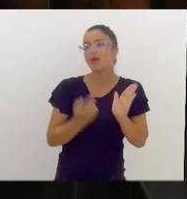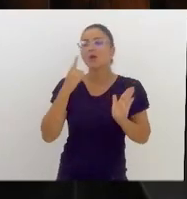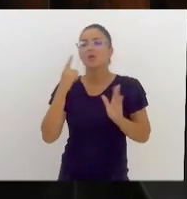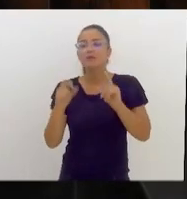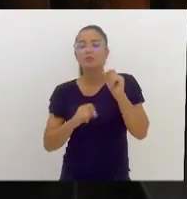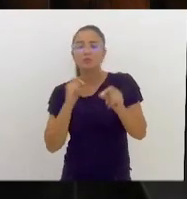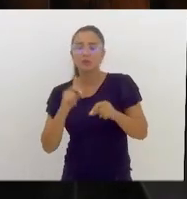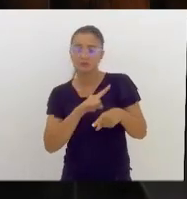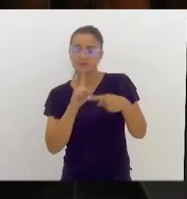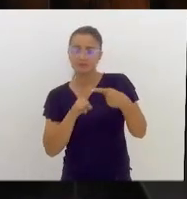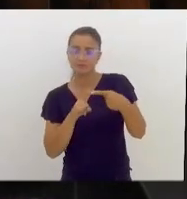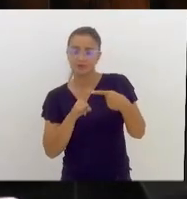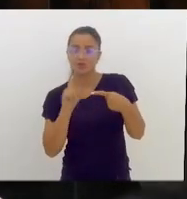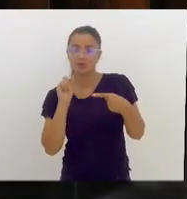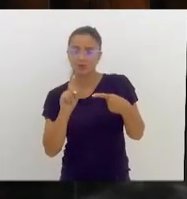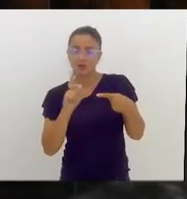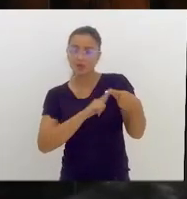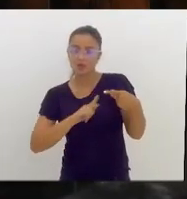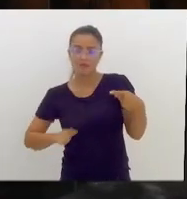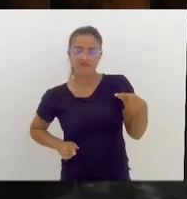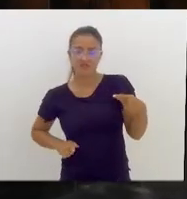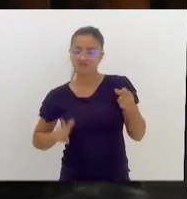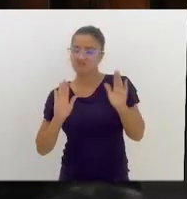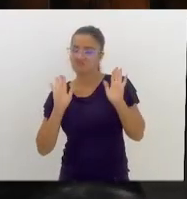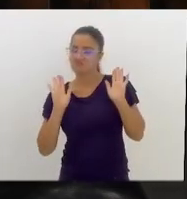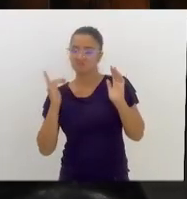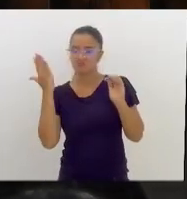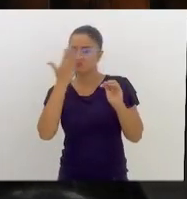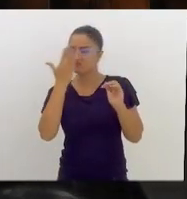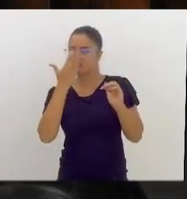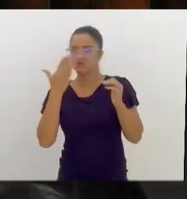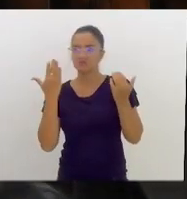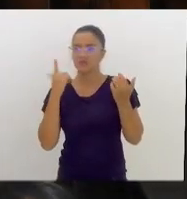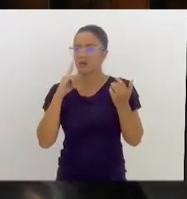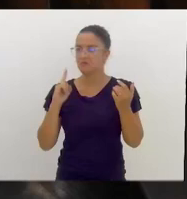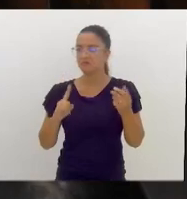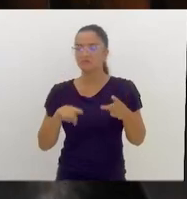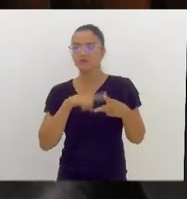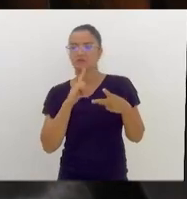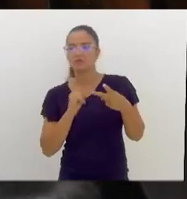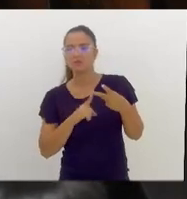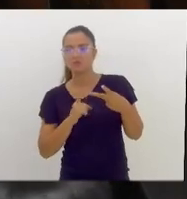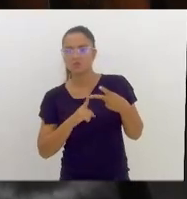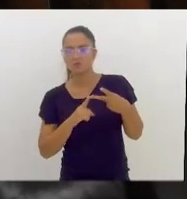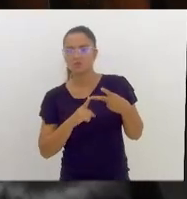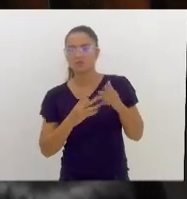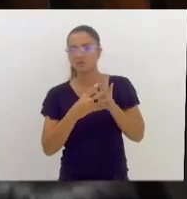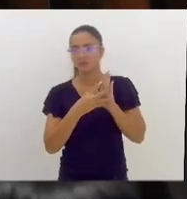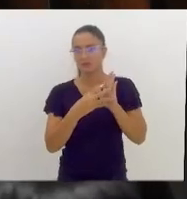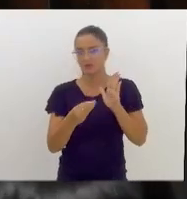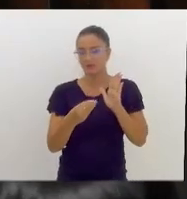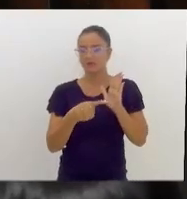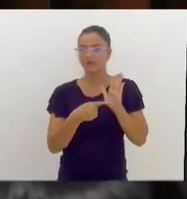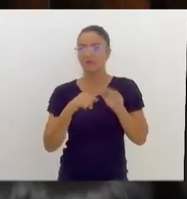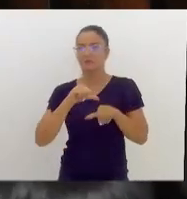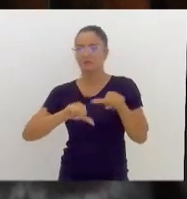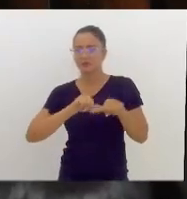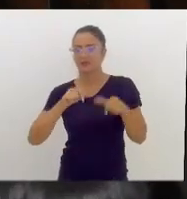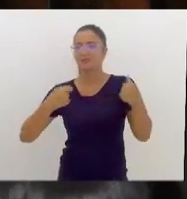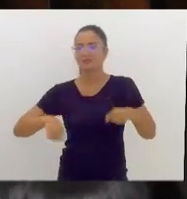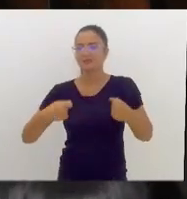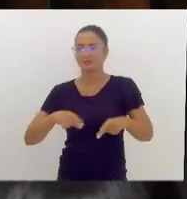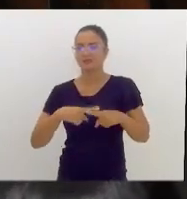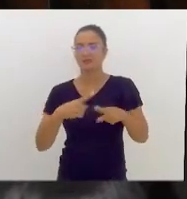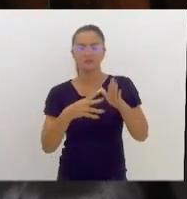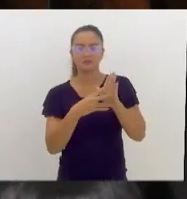governo estava inerte nessa pauta, dois, que esse modelo está fracassado. É preciso mudar o modelo, é preciso alterar o modelo. Esse modelo não